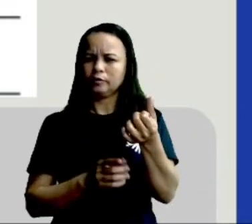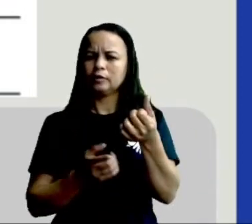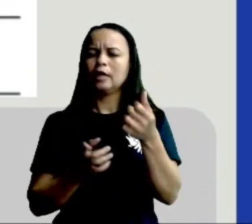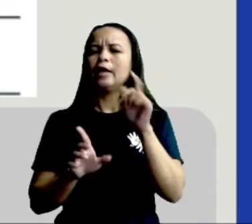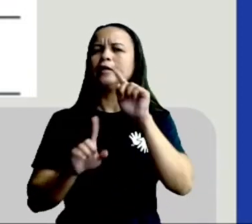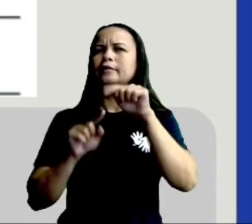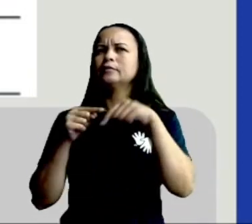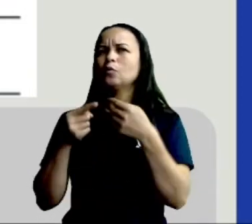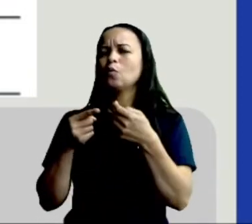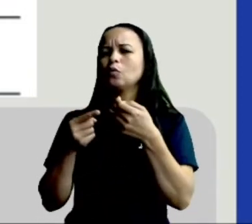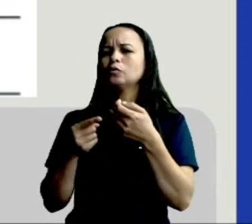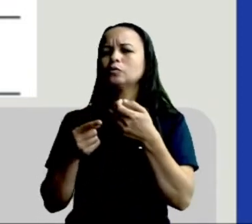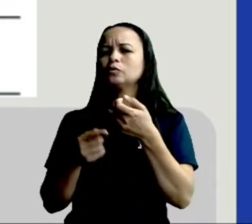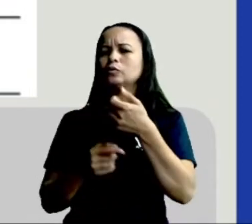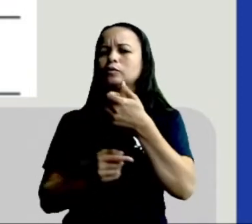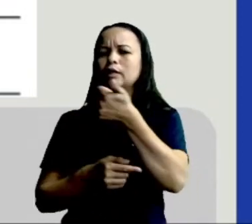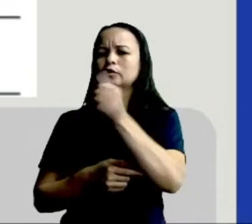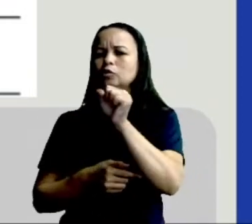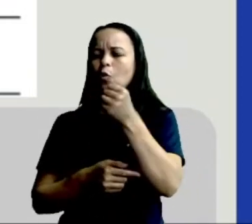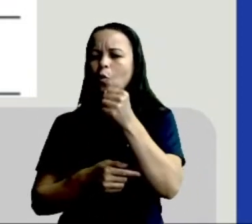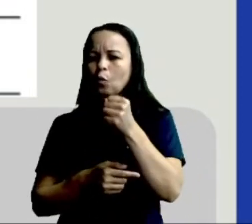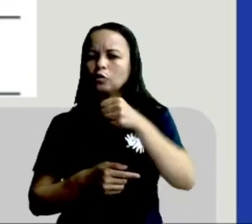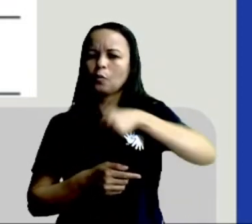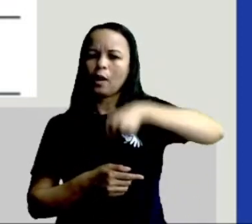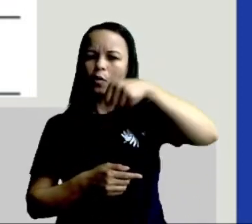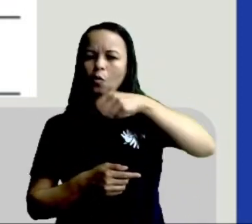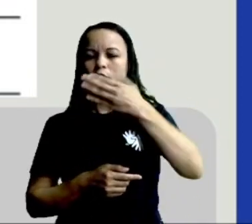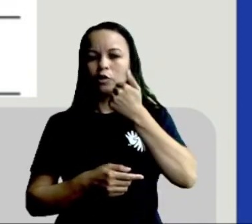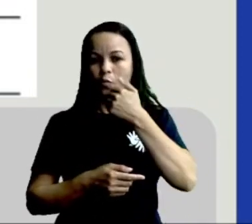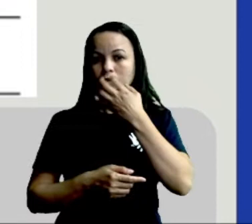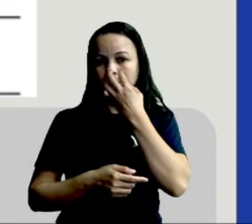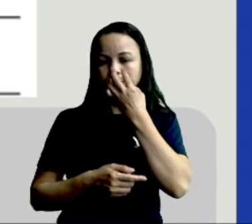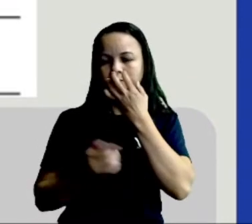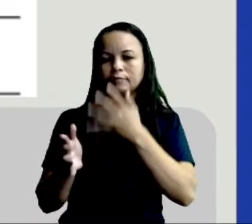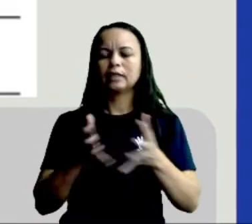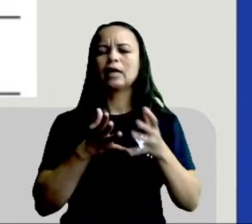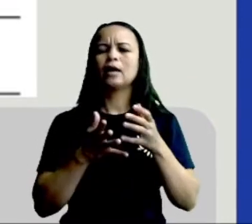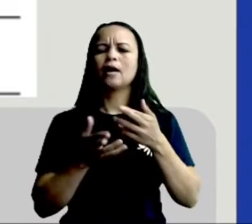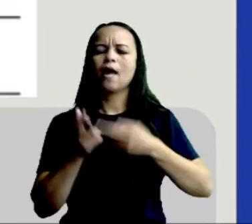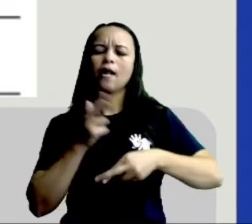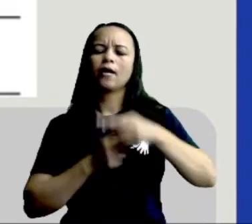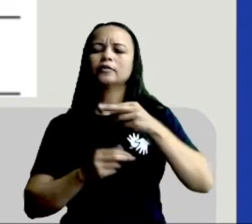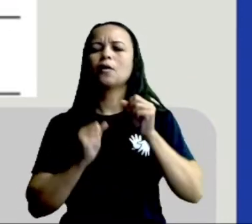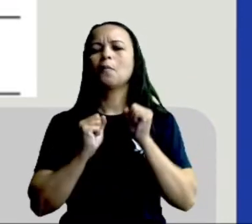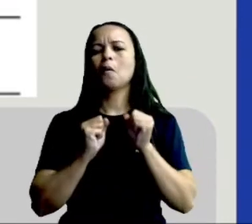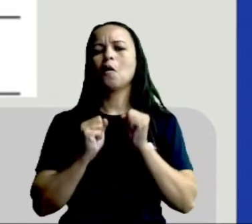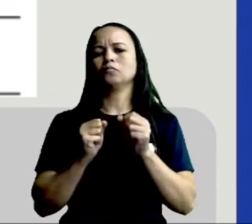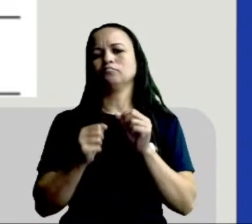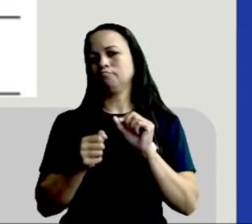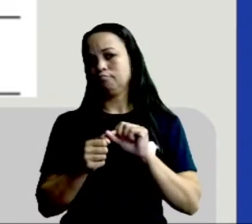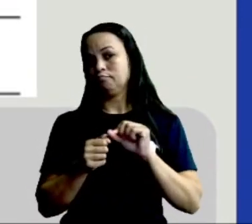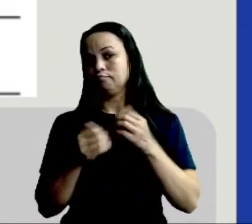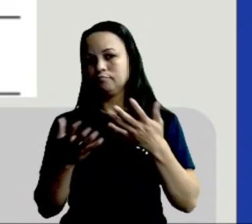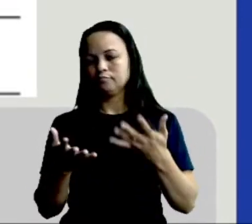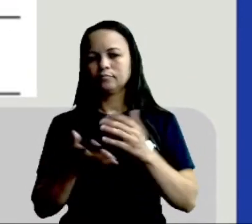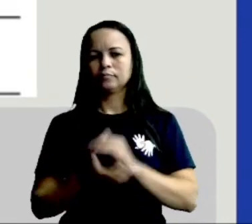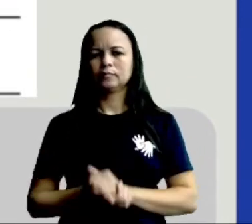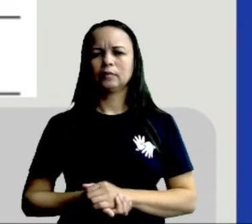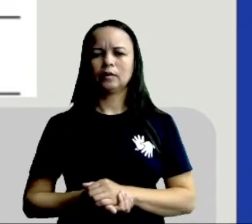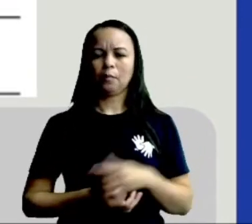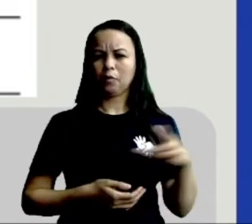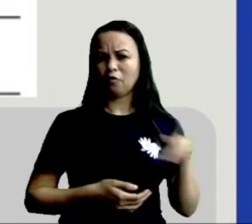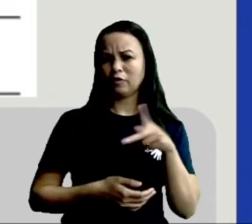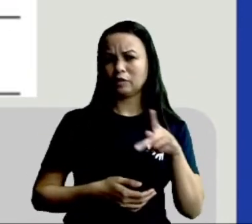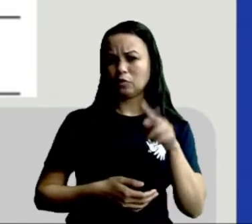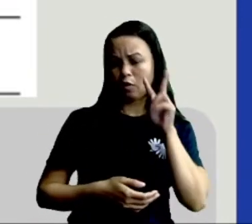e 18 pacotes de rações. Então, que relação a gente pode fazer? Ô, professora, eu vejo que